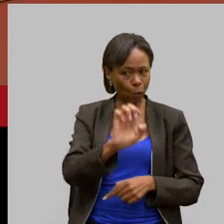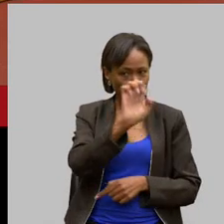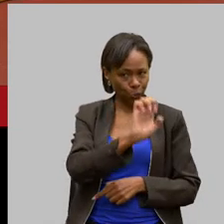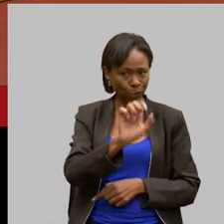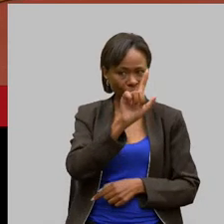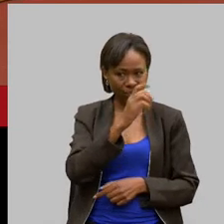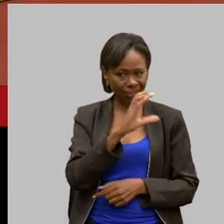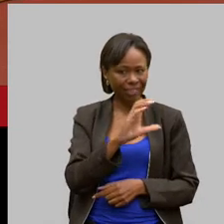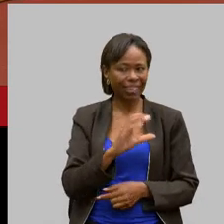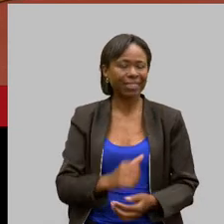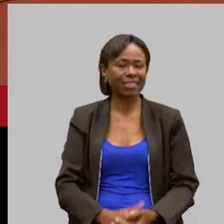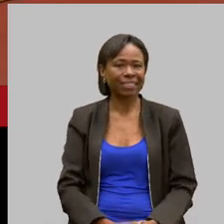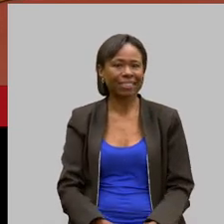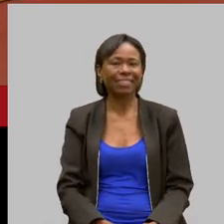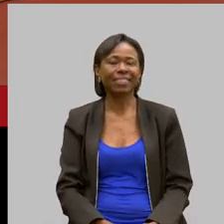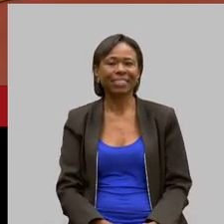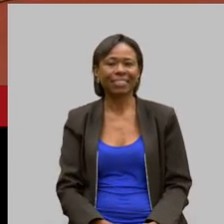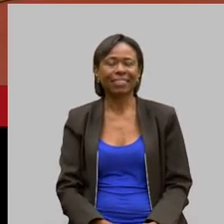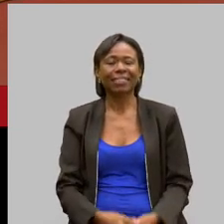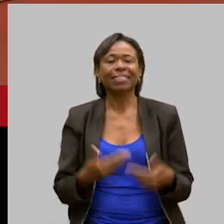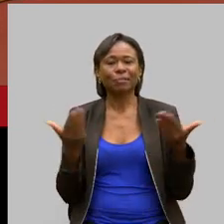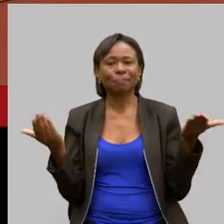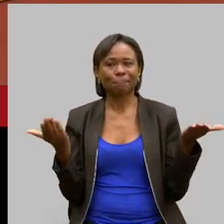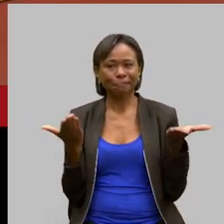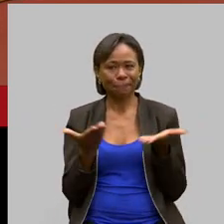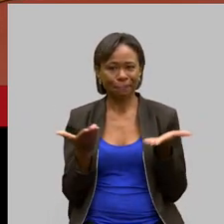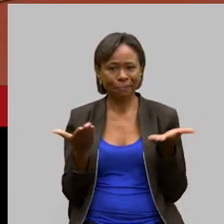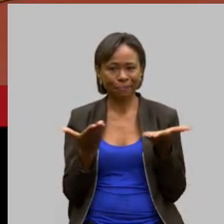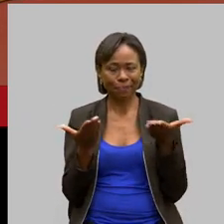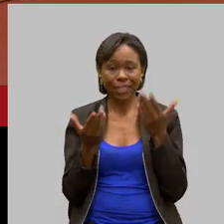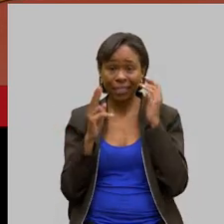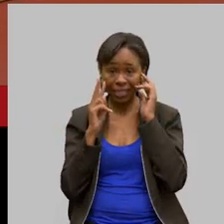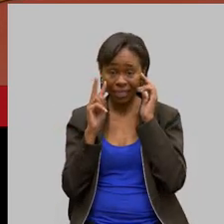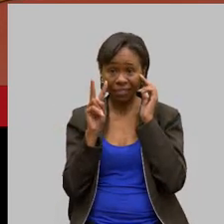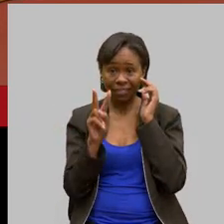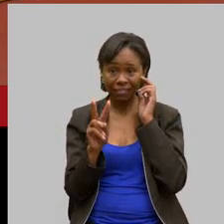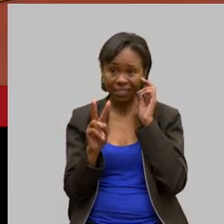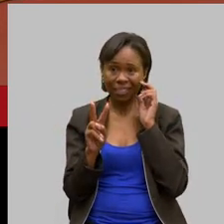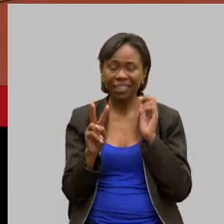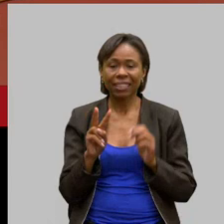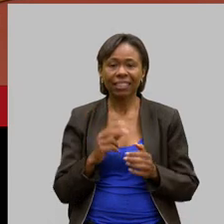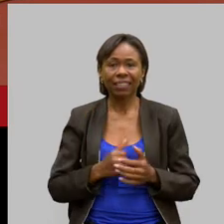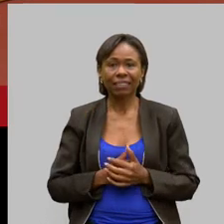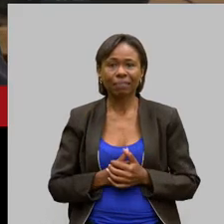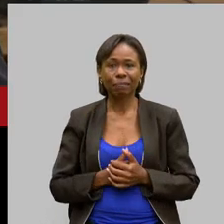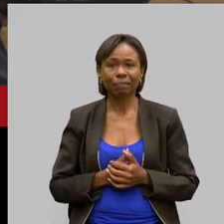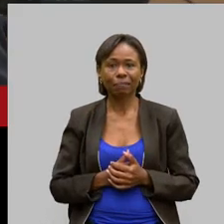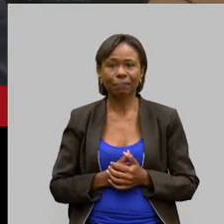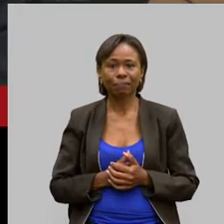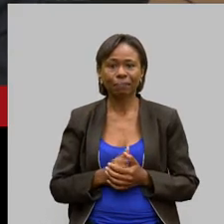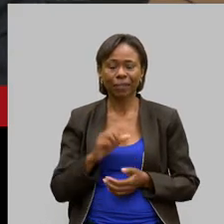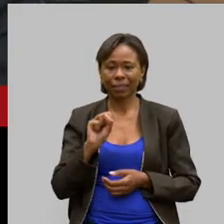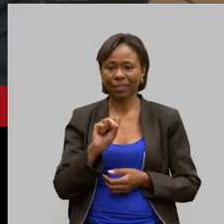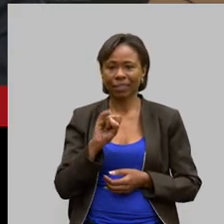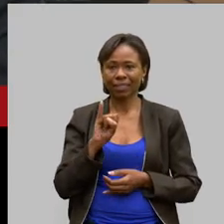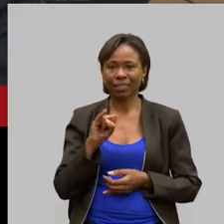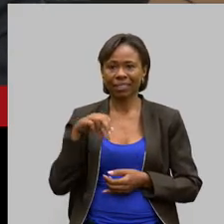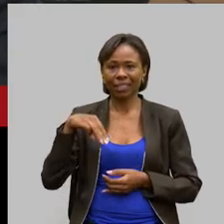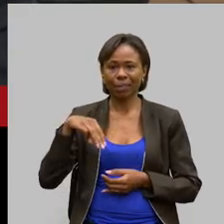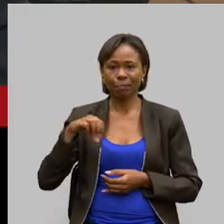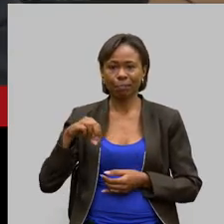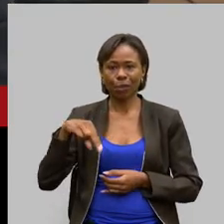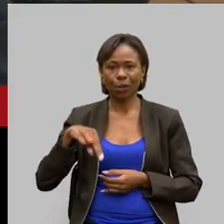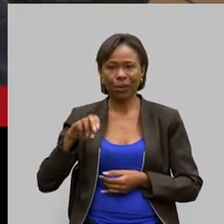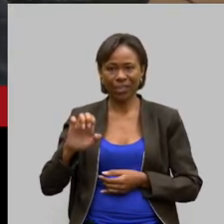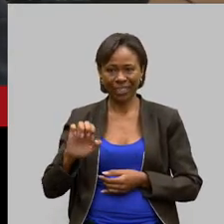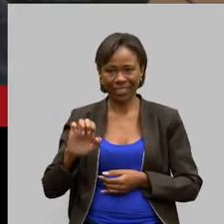Dorado gente nós vamos ouvir agora é a a Simone cadê a Simone a Simone